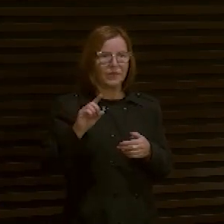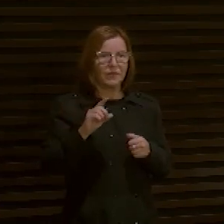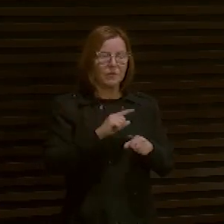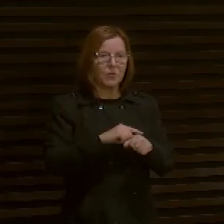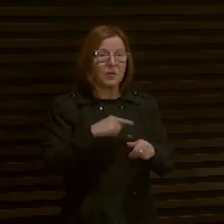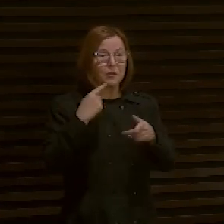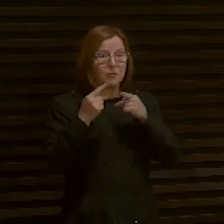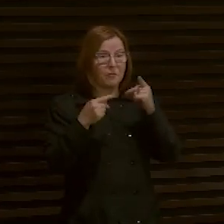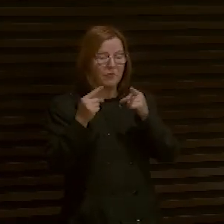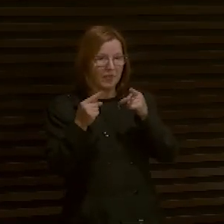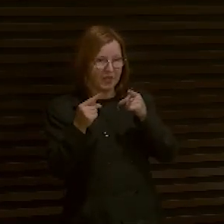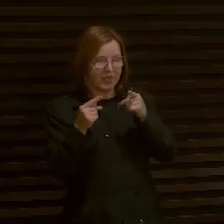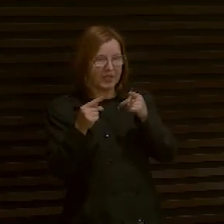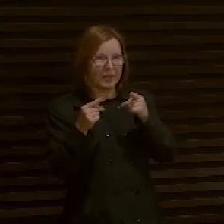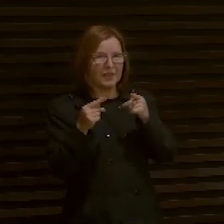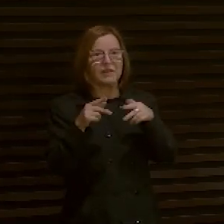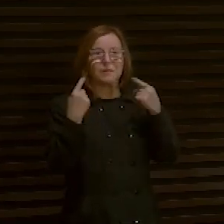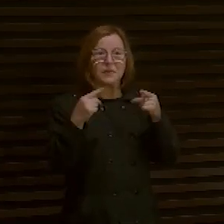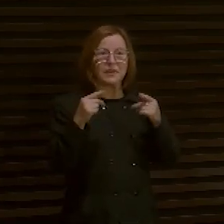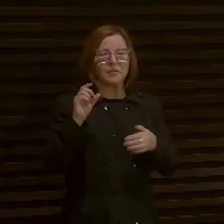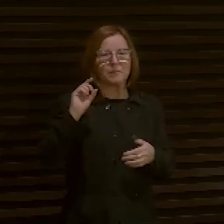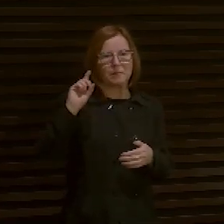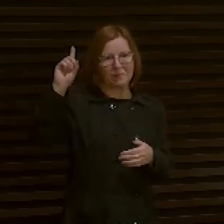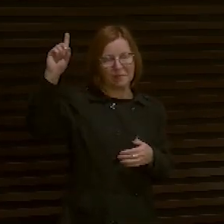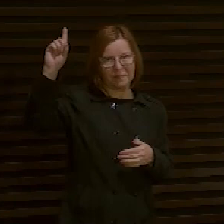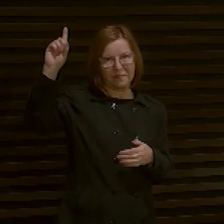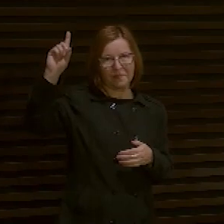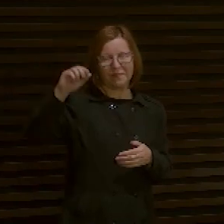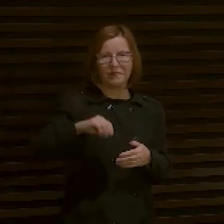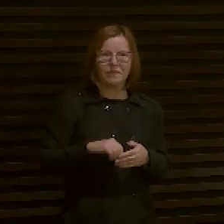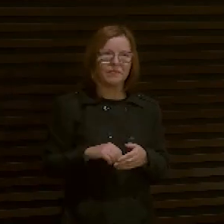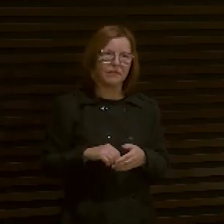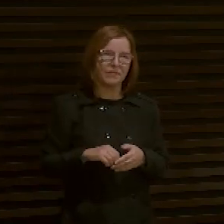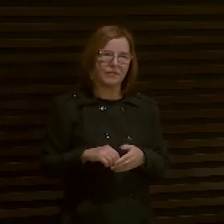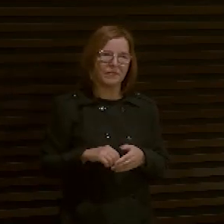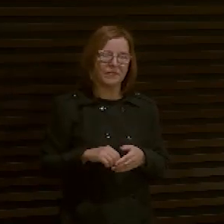Deus, aquele que profetizava a palavra de Deus, que é a que nós temos hoje aqui.